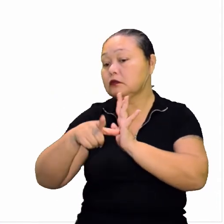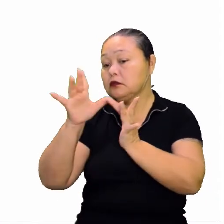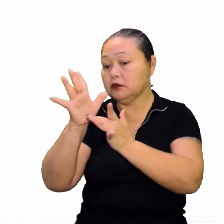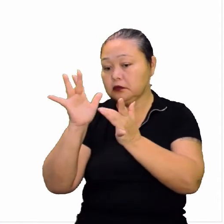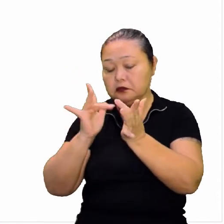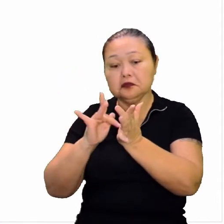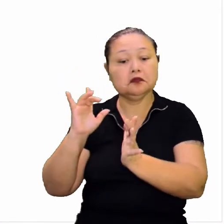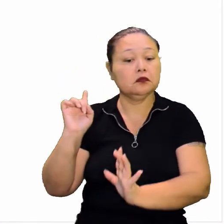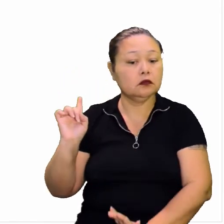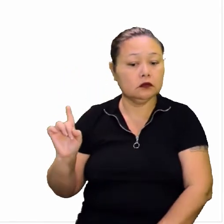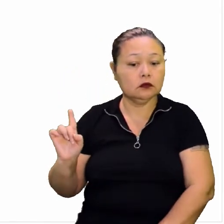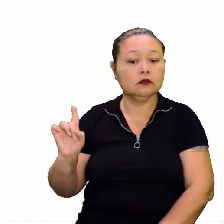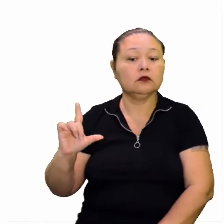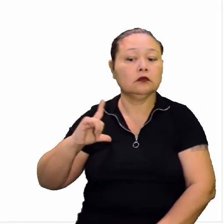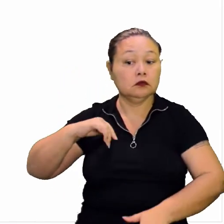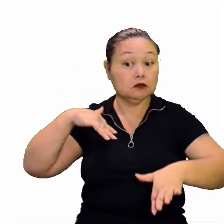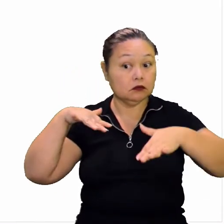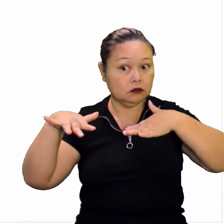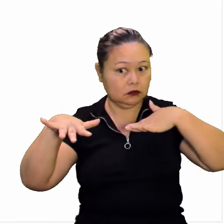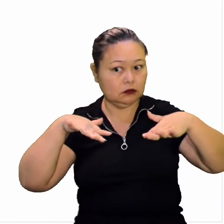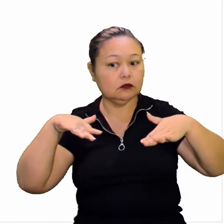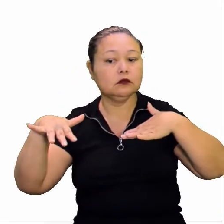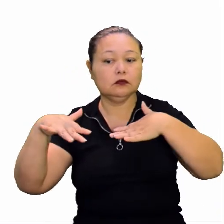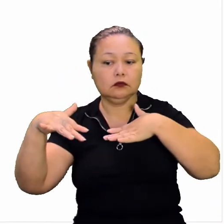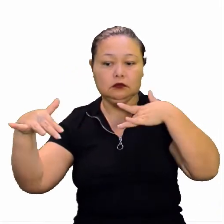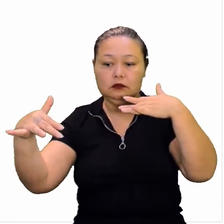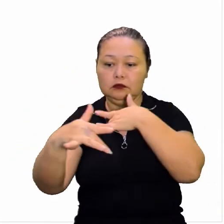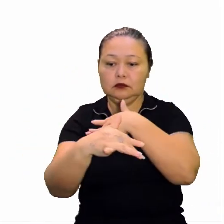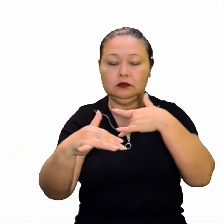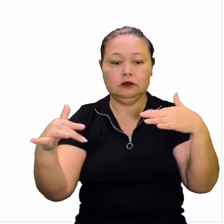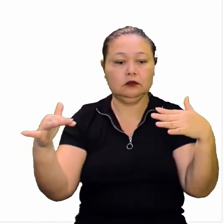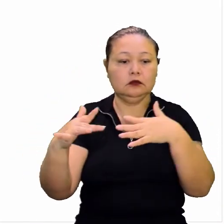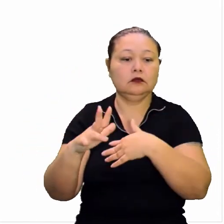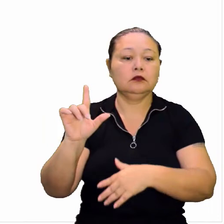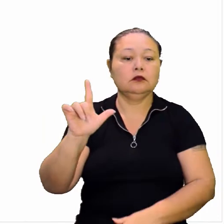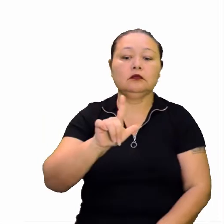era bem movimentado. Lídia,